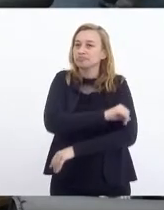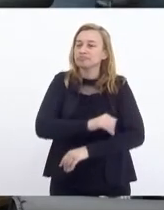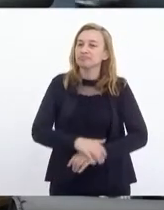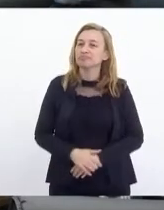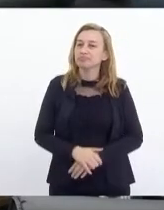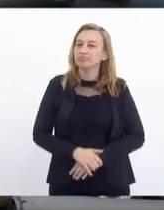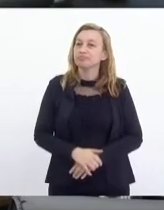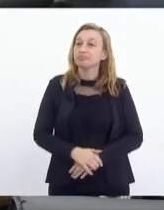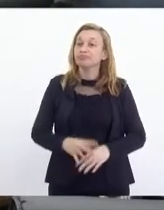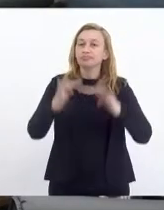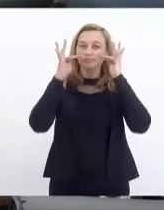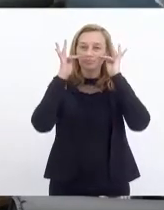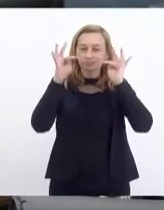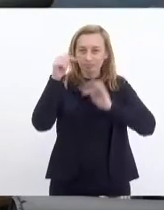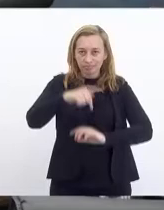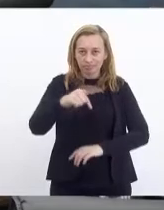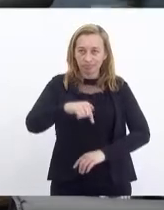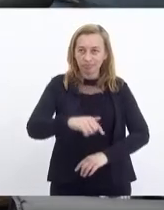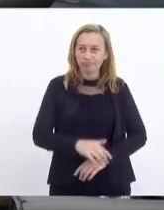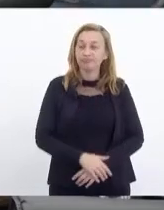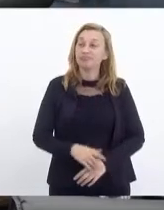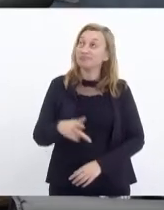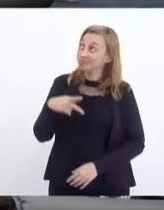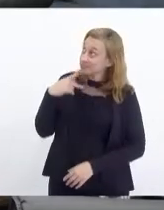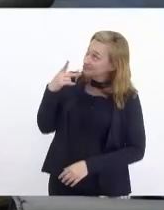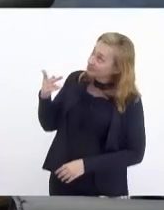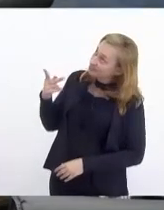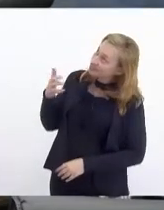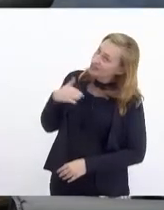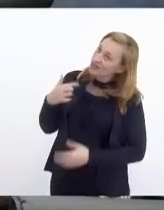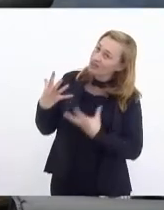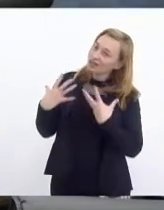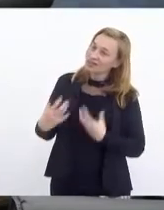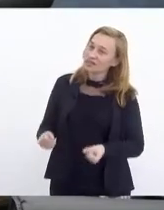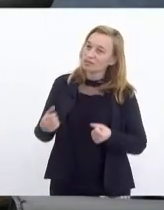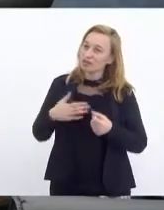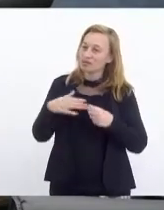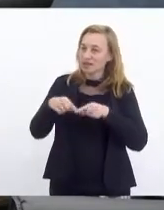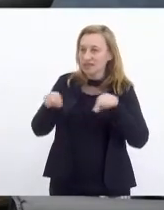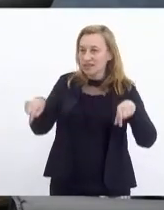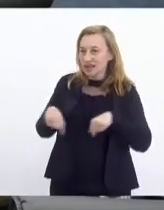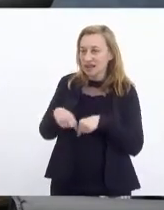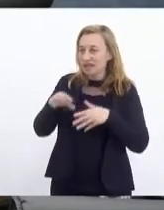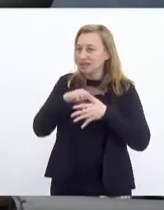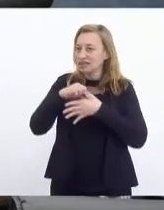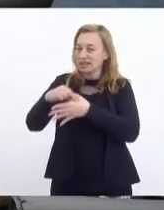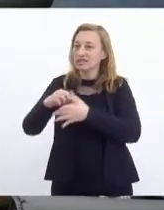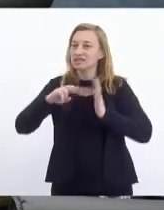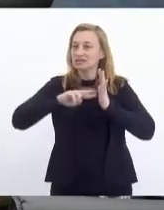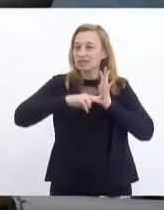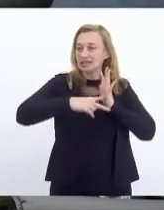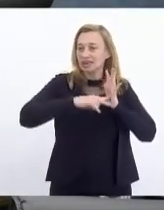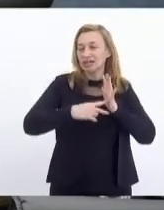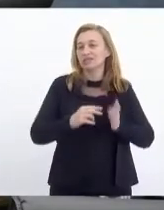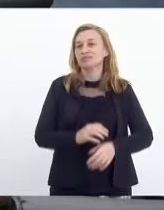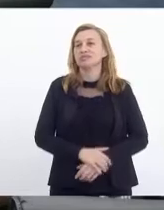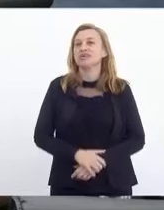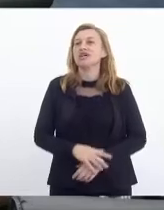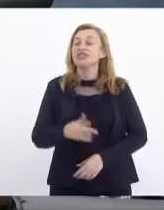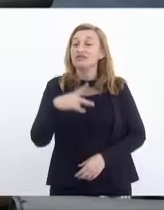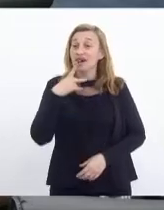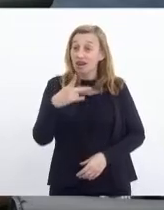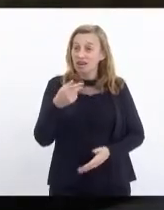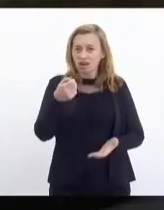e dar um testemunho, dizer que eu recebi no meu gabinete as lideranças do sindicato, dizer que